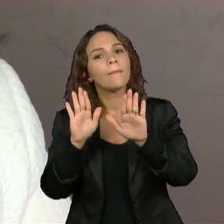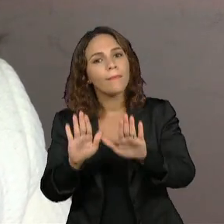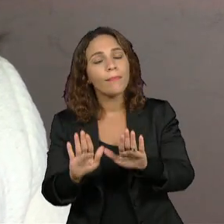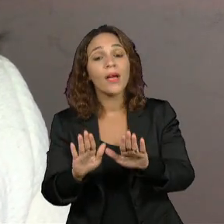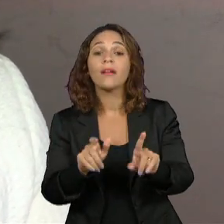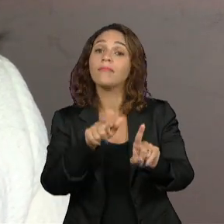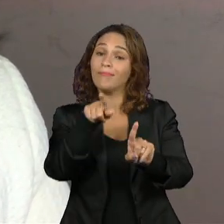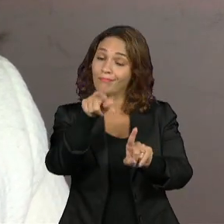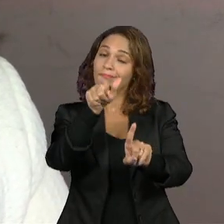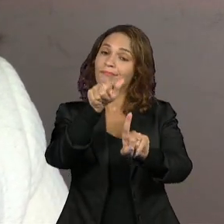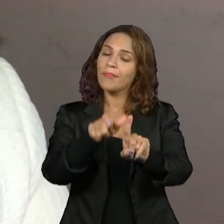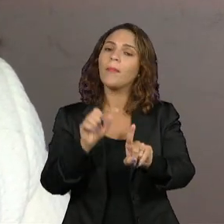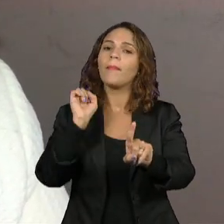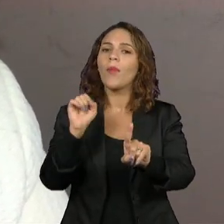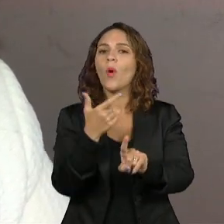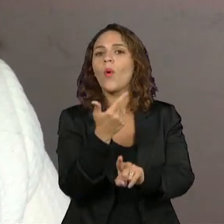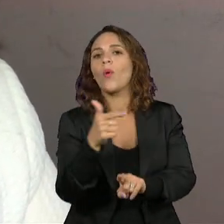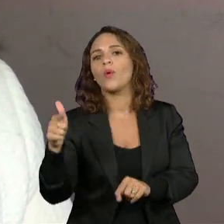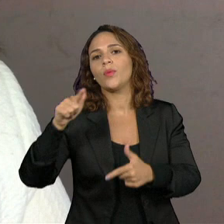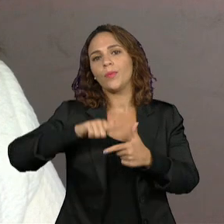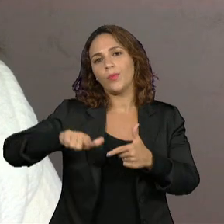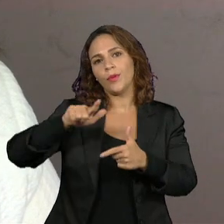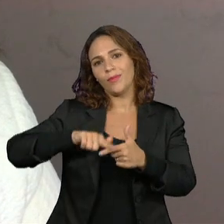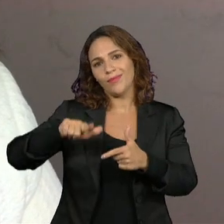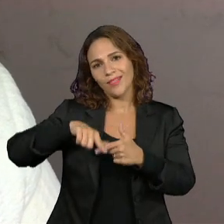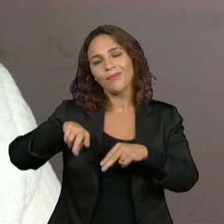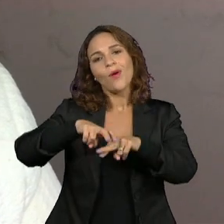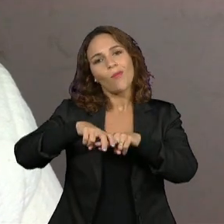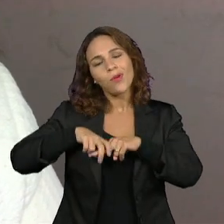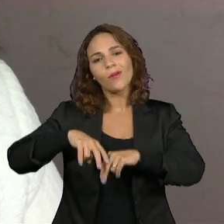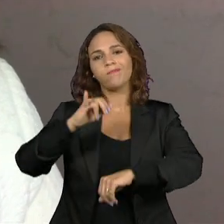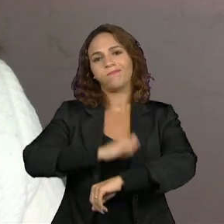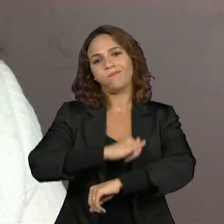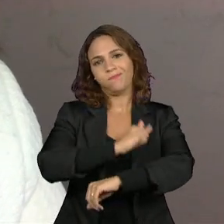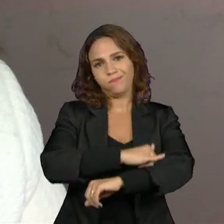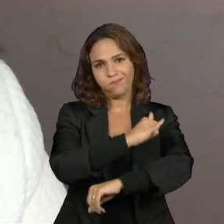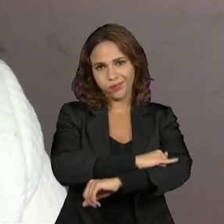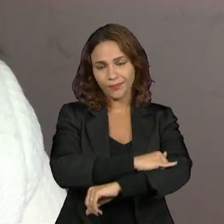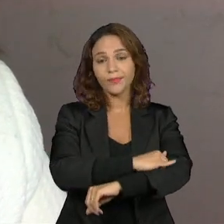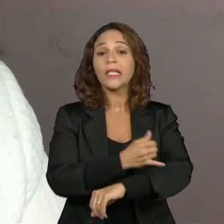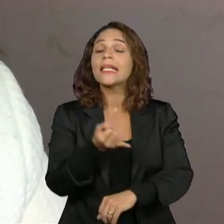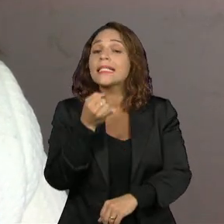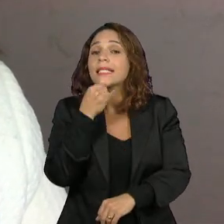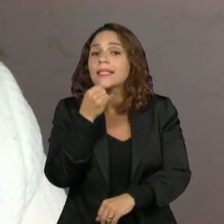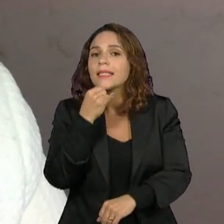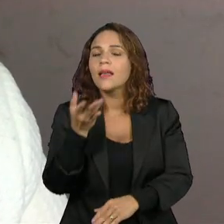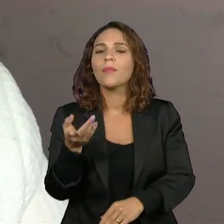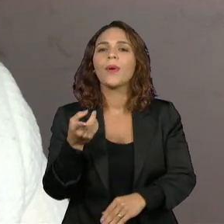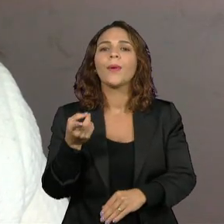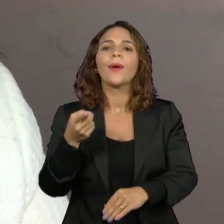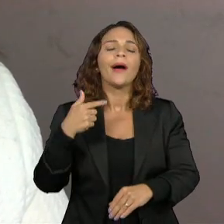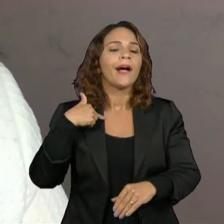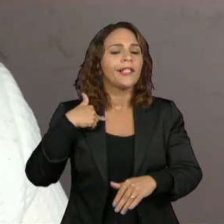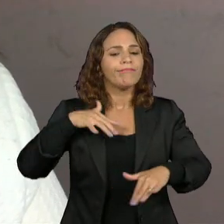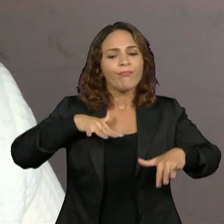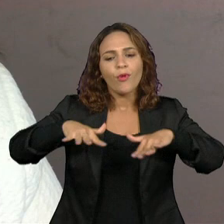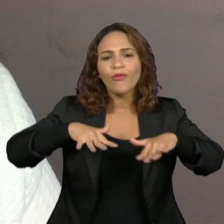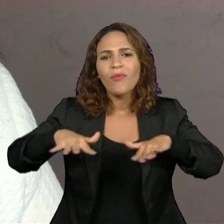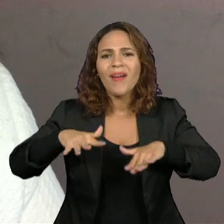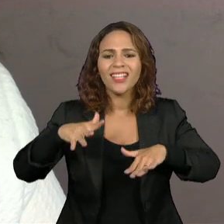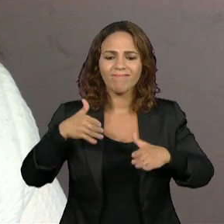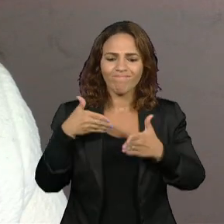vá ter outras complicações relacionadas à obesidade, como as complicações mecânicas, as